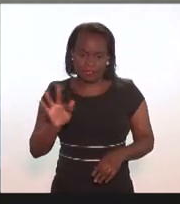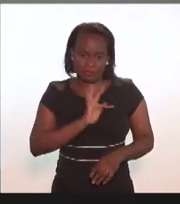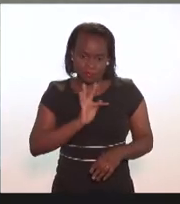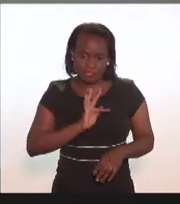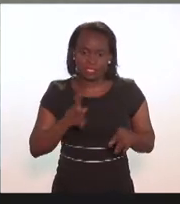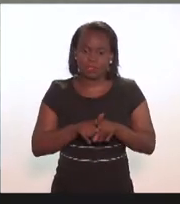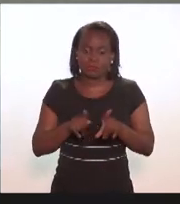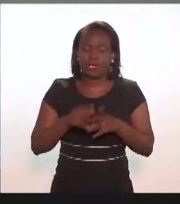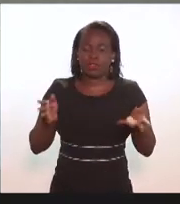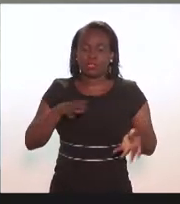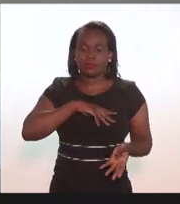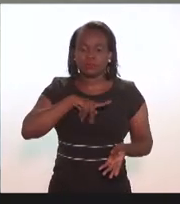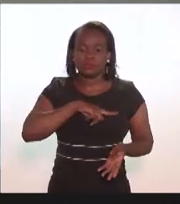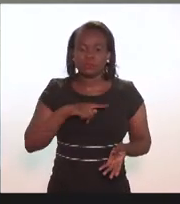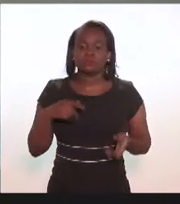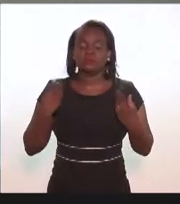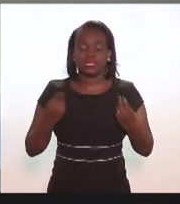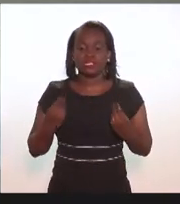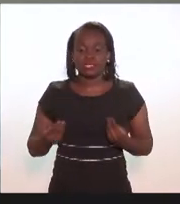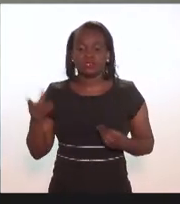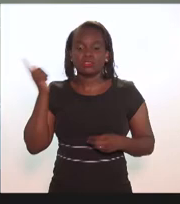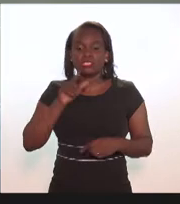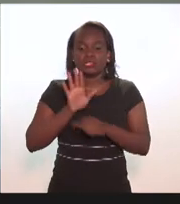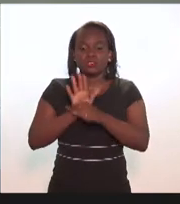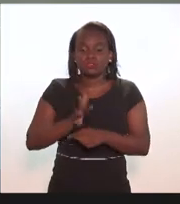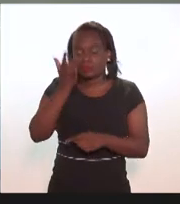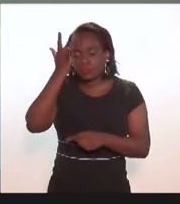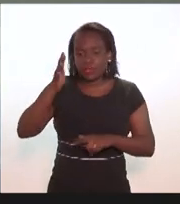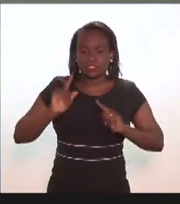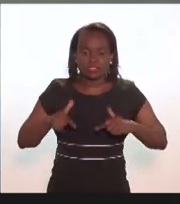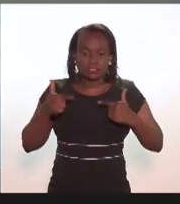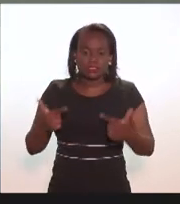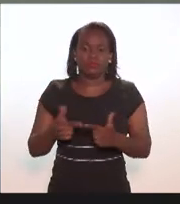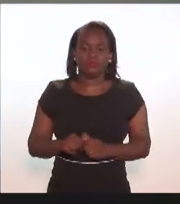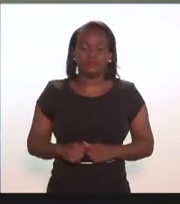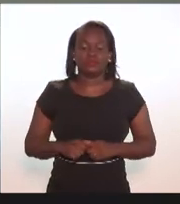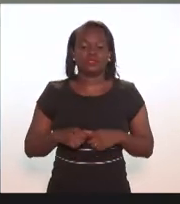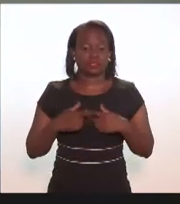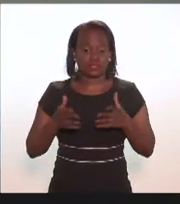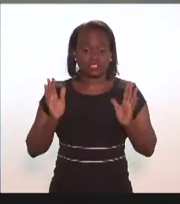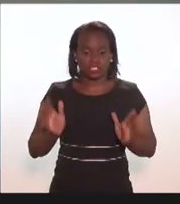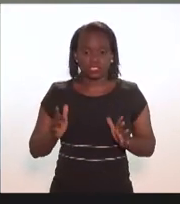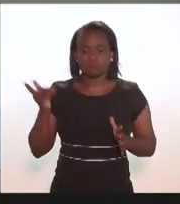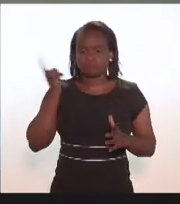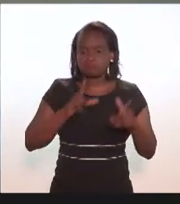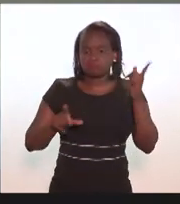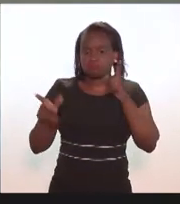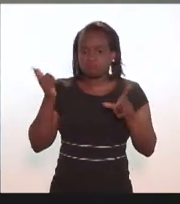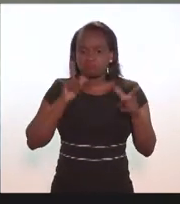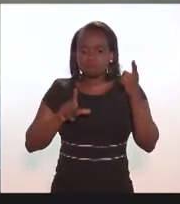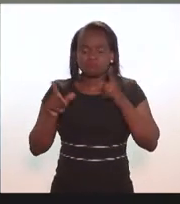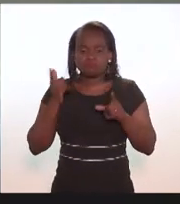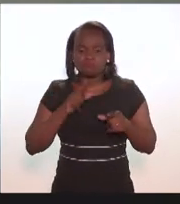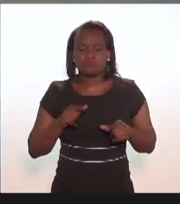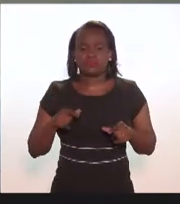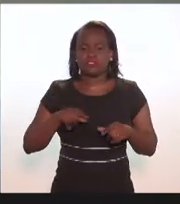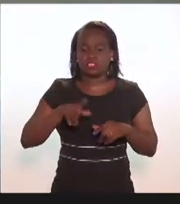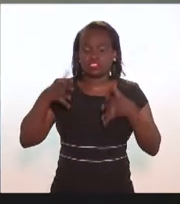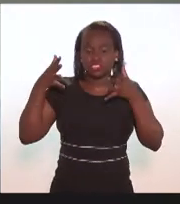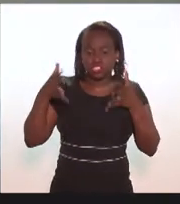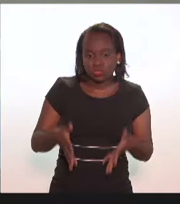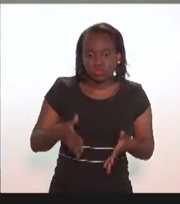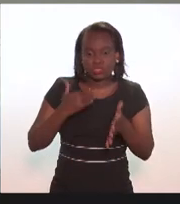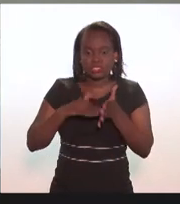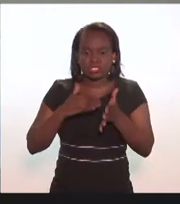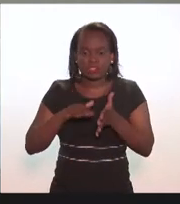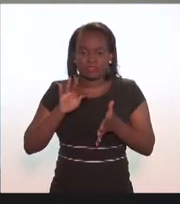MP, para que possa facilitar essas operações. Isso já vem dando resultados, né? Desde que a gente chegou aqui na Secretaria de